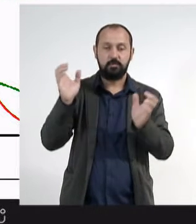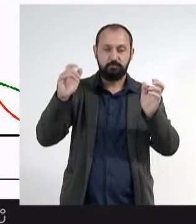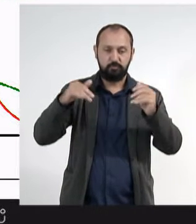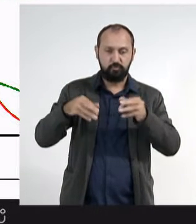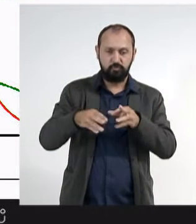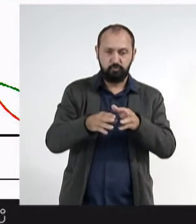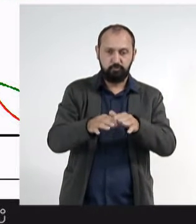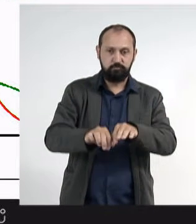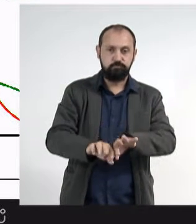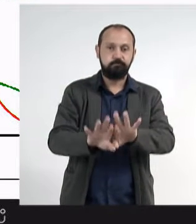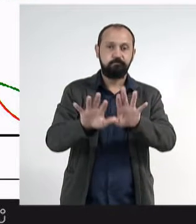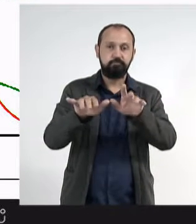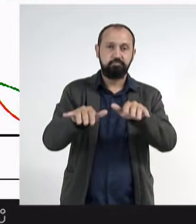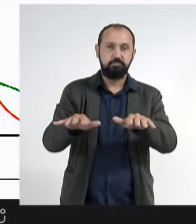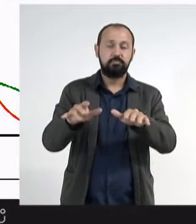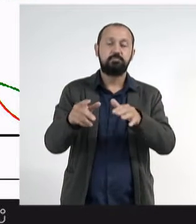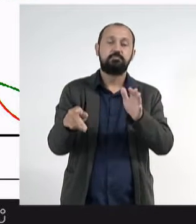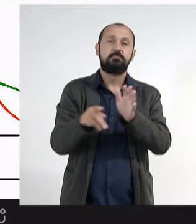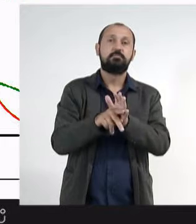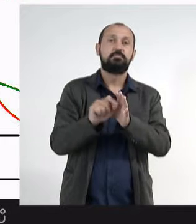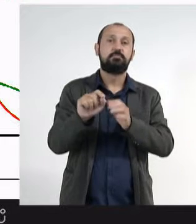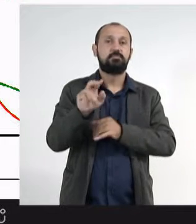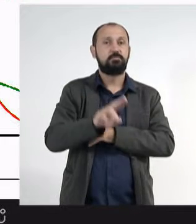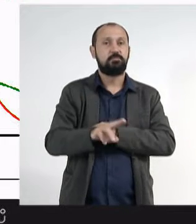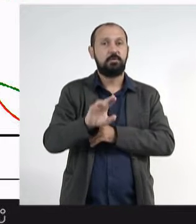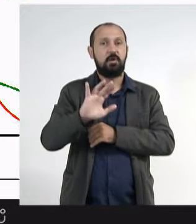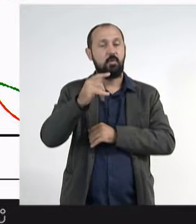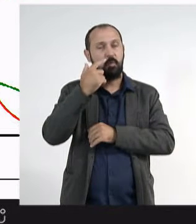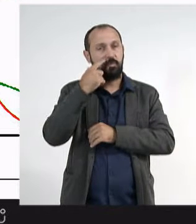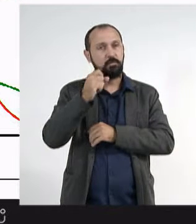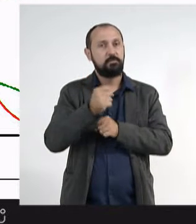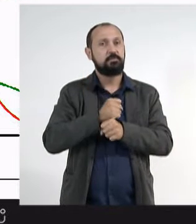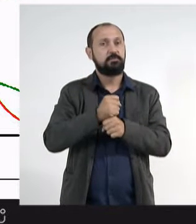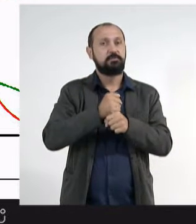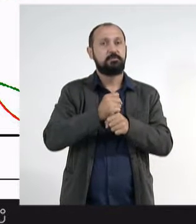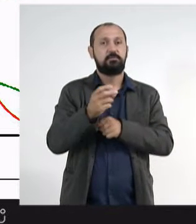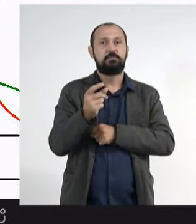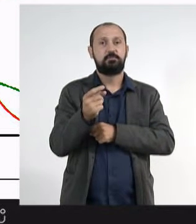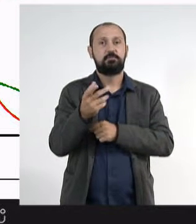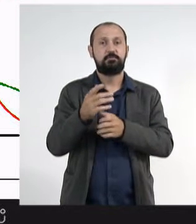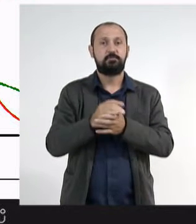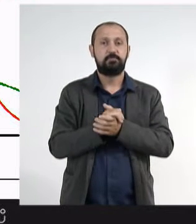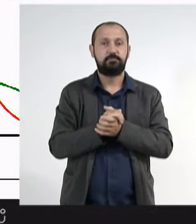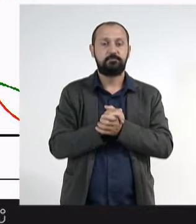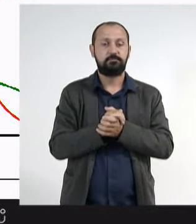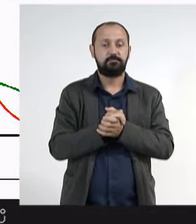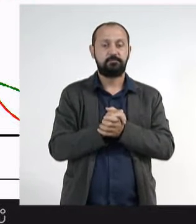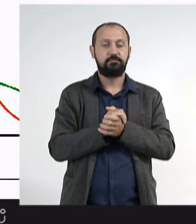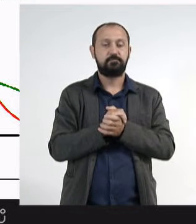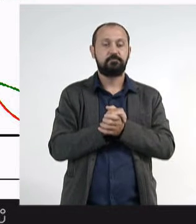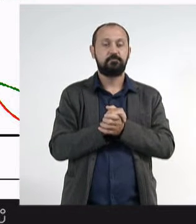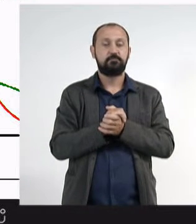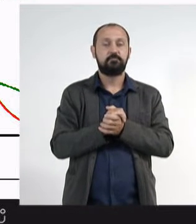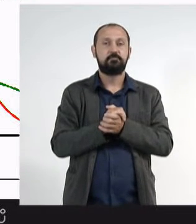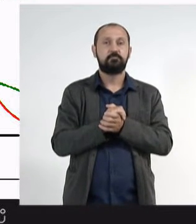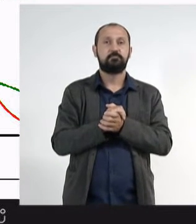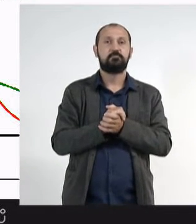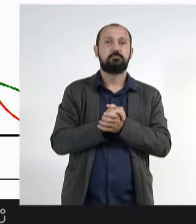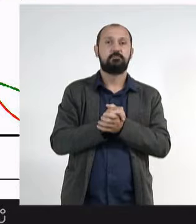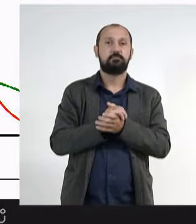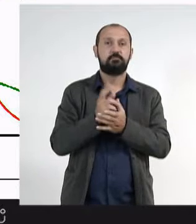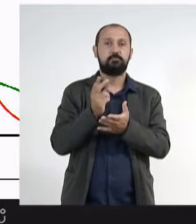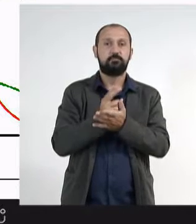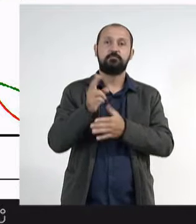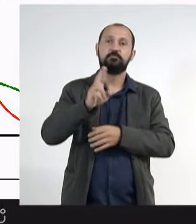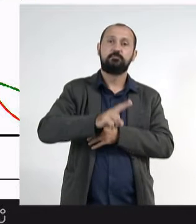inundação, que são um processo que ocorre há milhares de anos, portanto não é novo, mas todos aqueles que ocupam